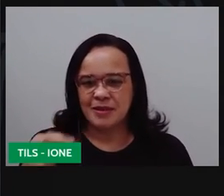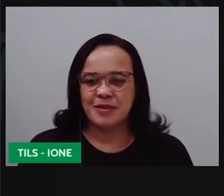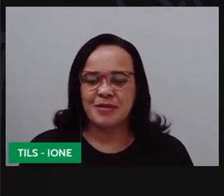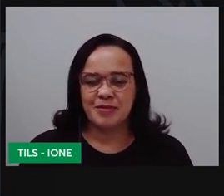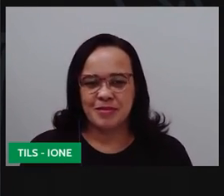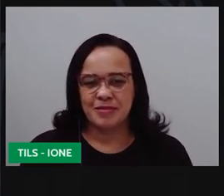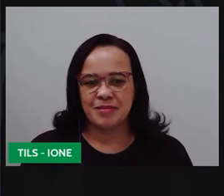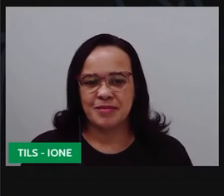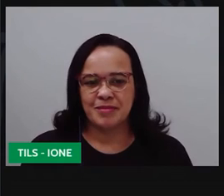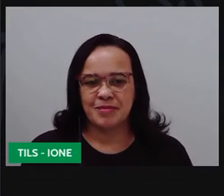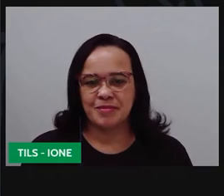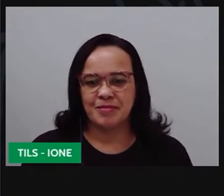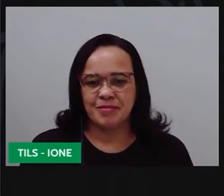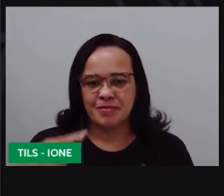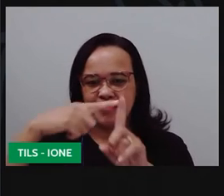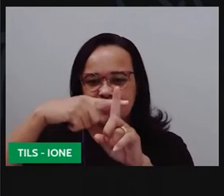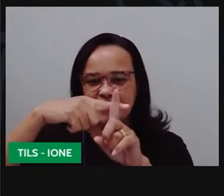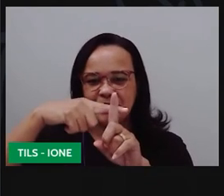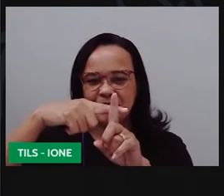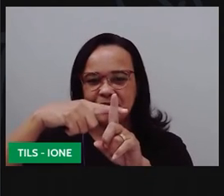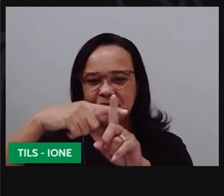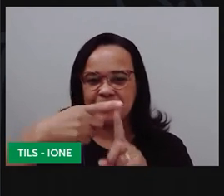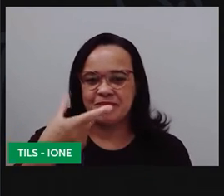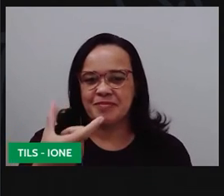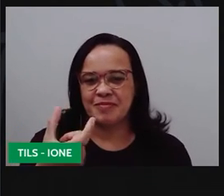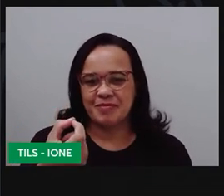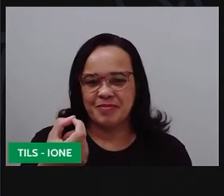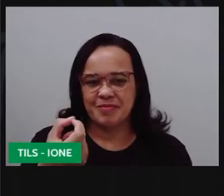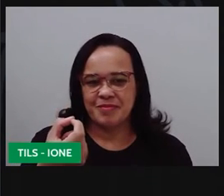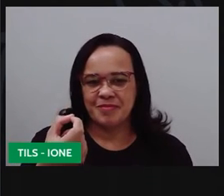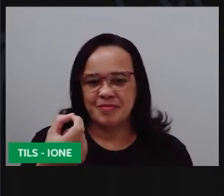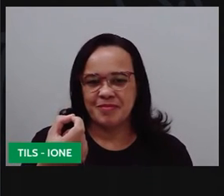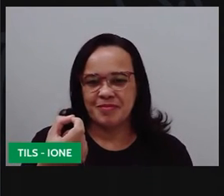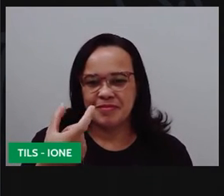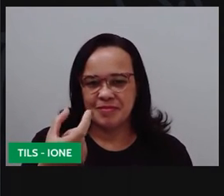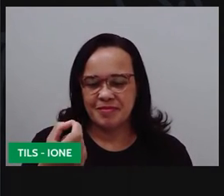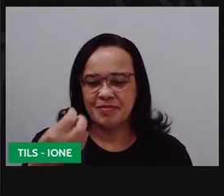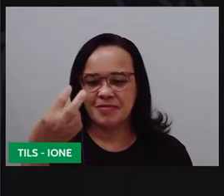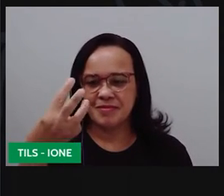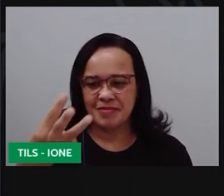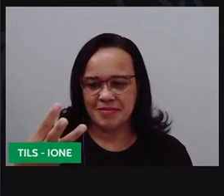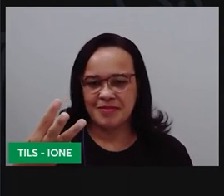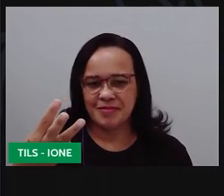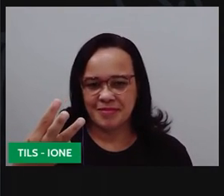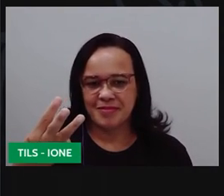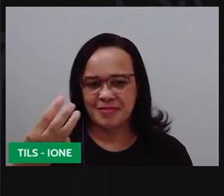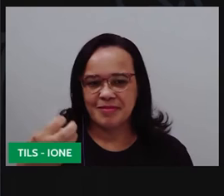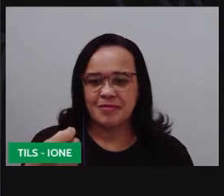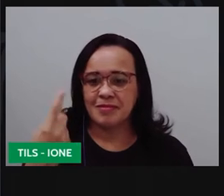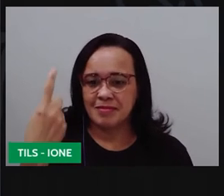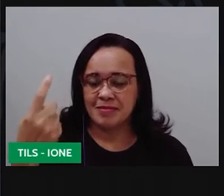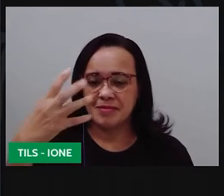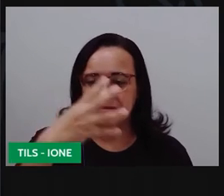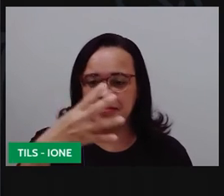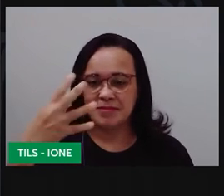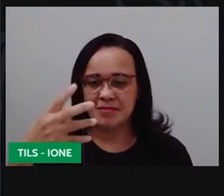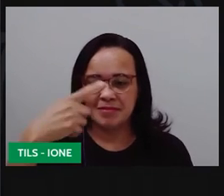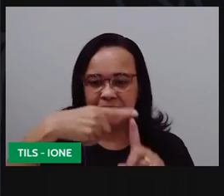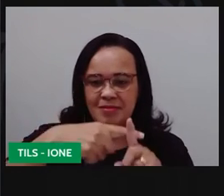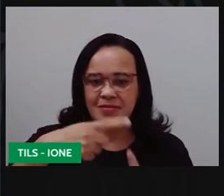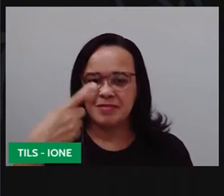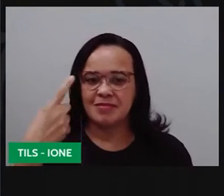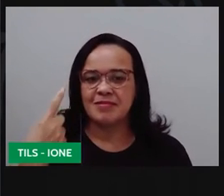144 mais 20 a e três 144 mais 23